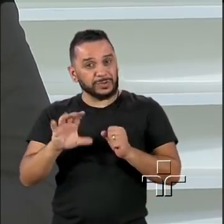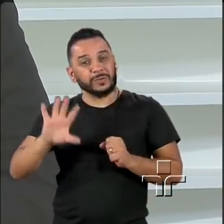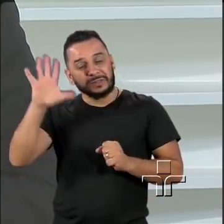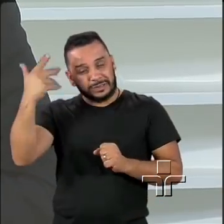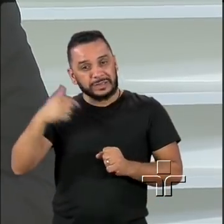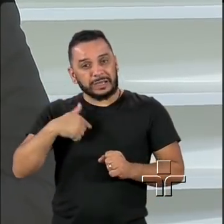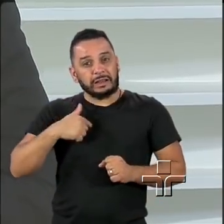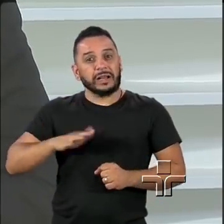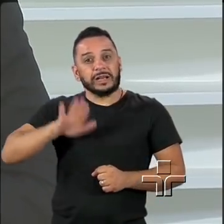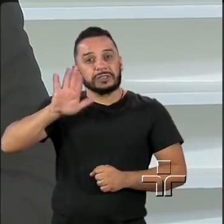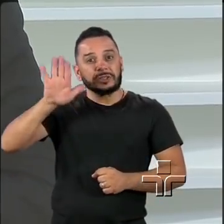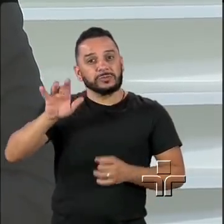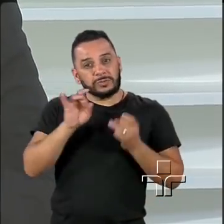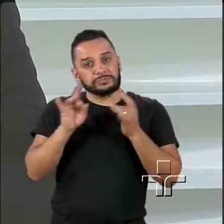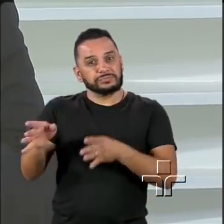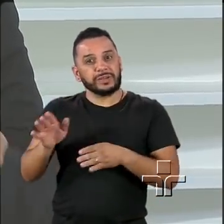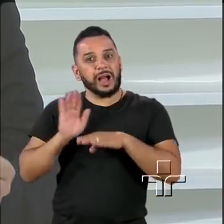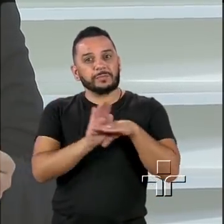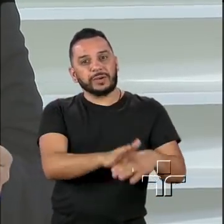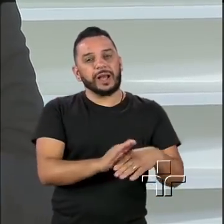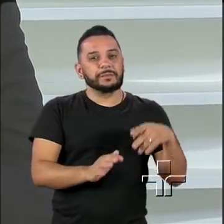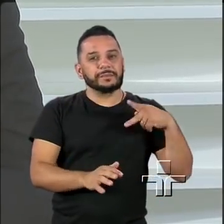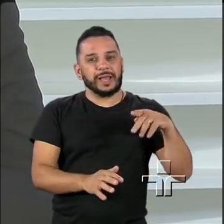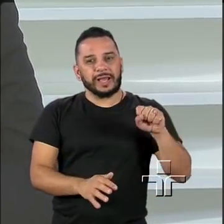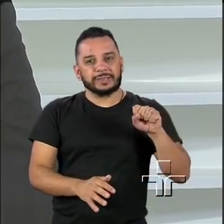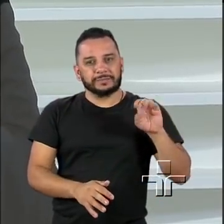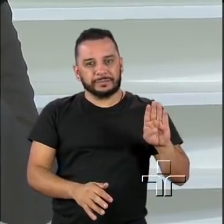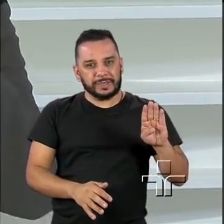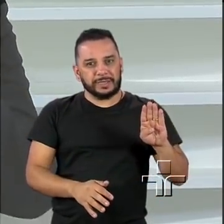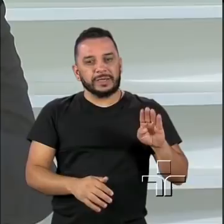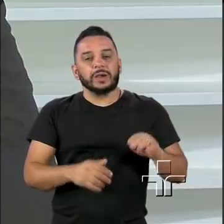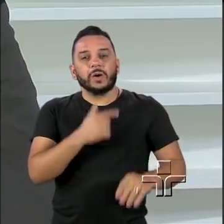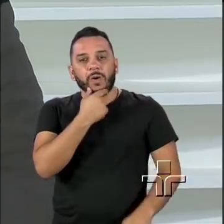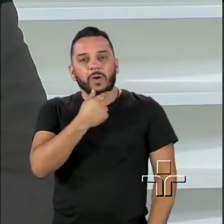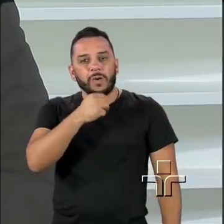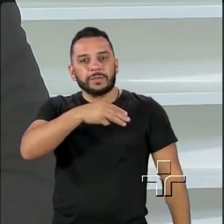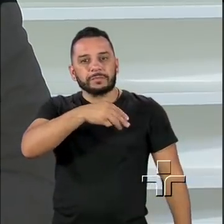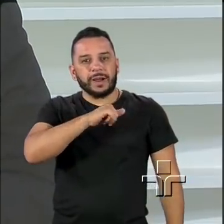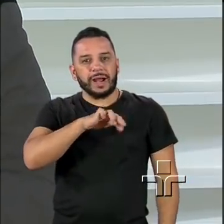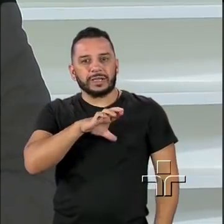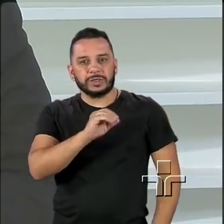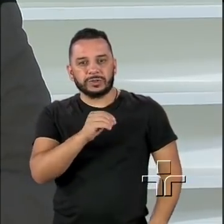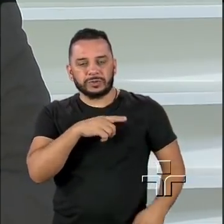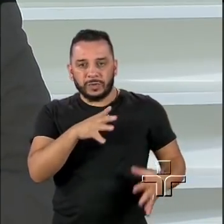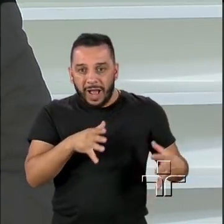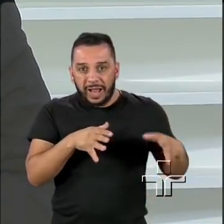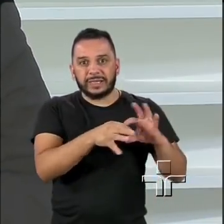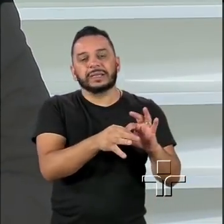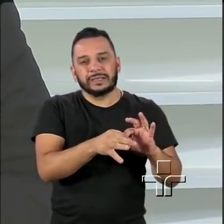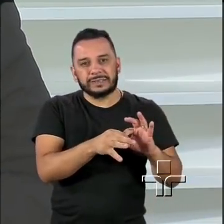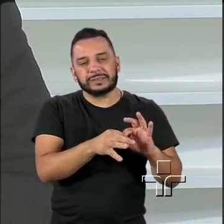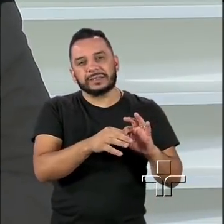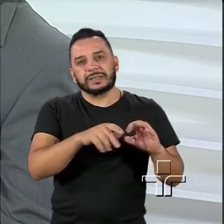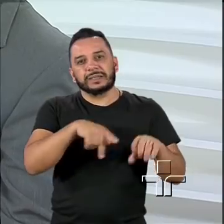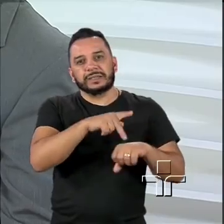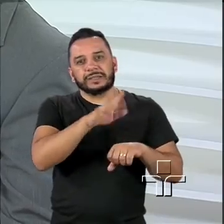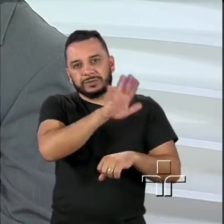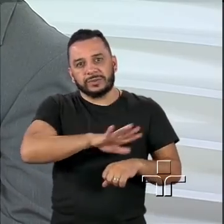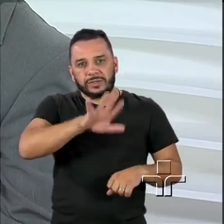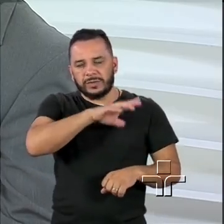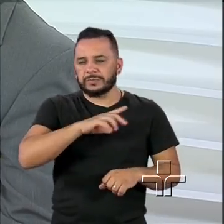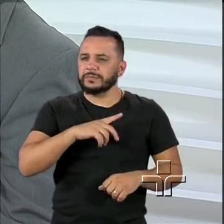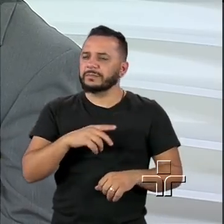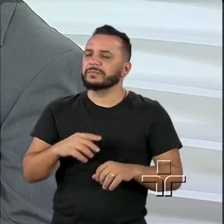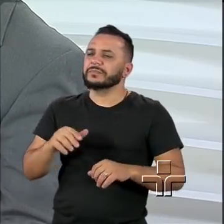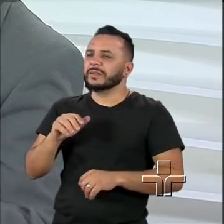abrir mão da sua candidatura para apoiar o PSB do Márcio França, em nome de uma aliança nacional do PT com o PSB? Mas tem indicadores que o Márcio França está